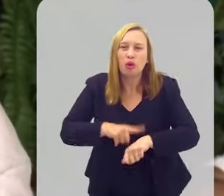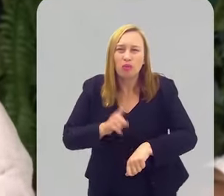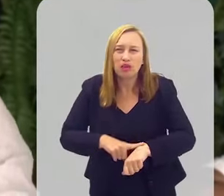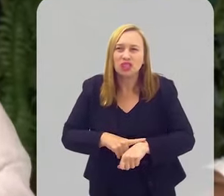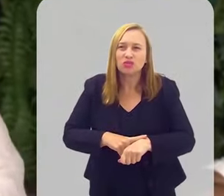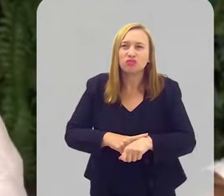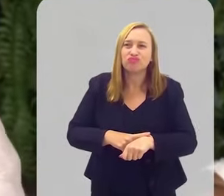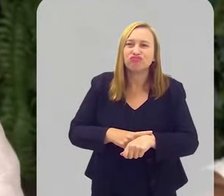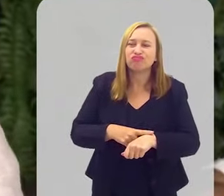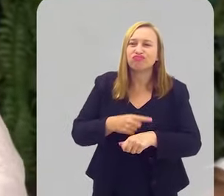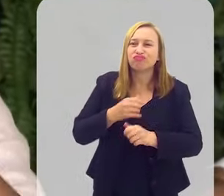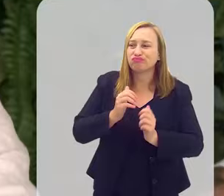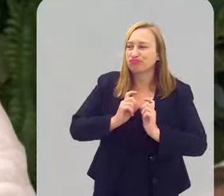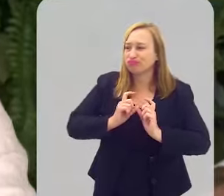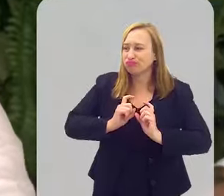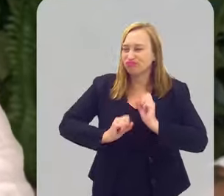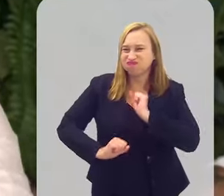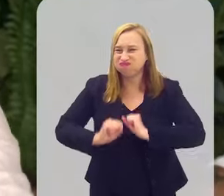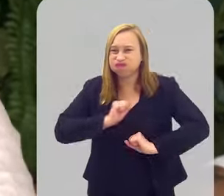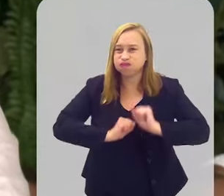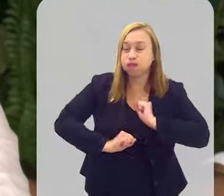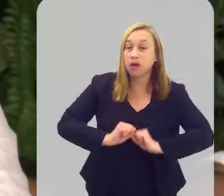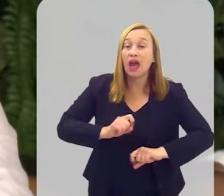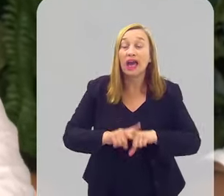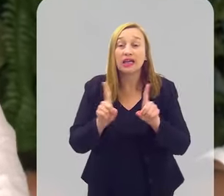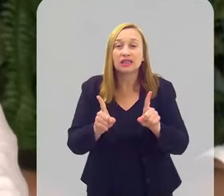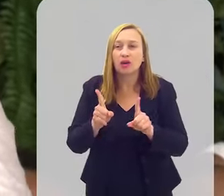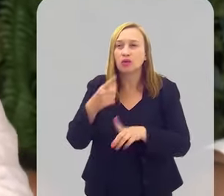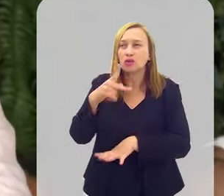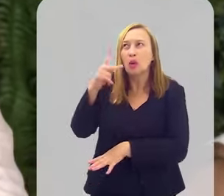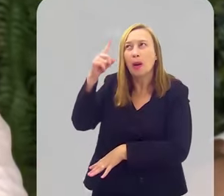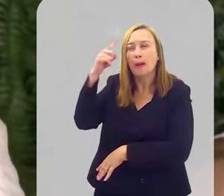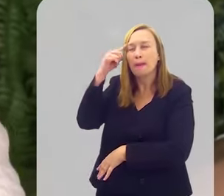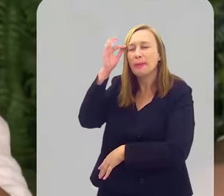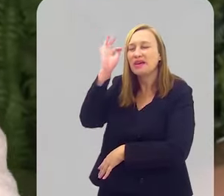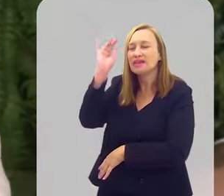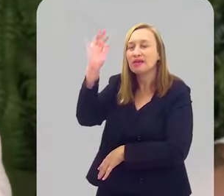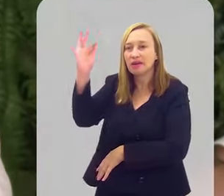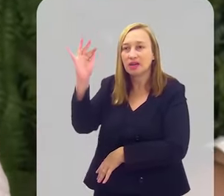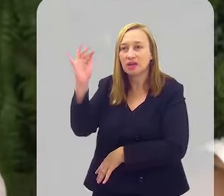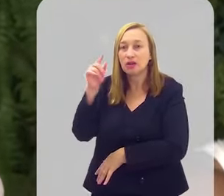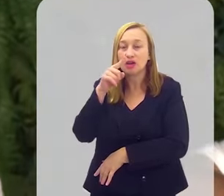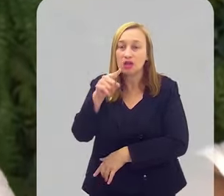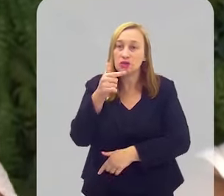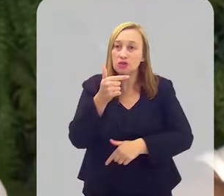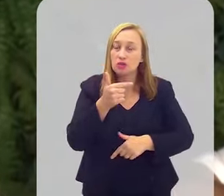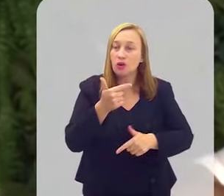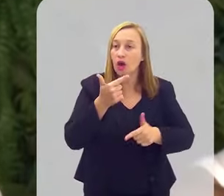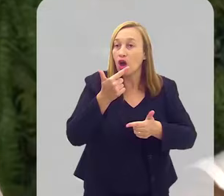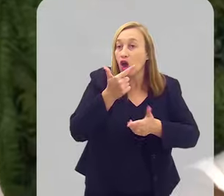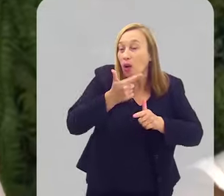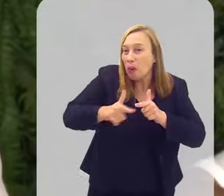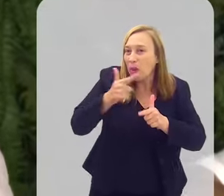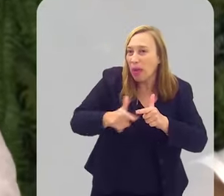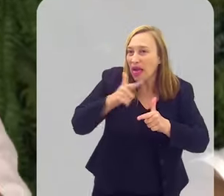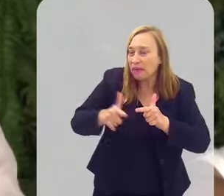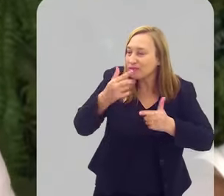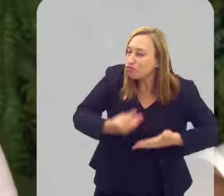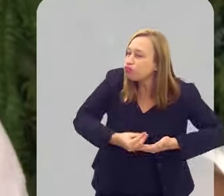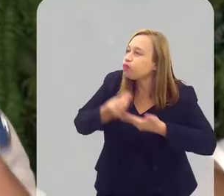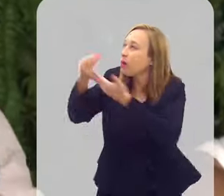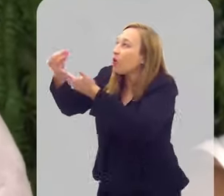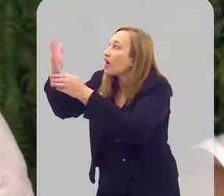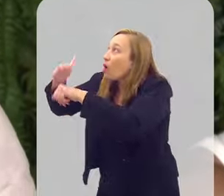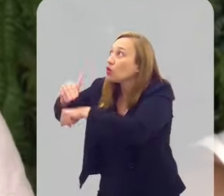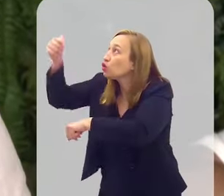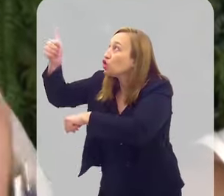é aquilo que você precisa no momento da da angústia Então coloque os seus pensamentos as suas aflições naquele